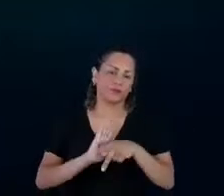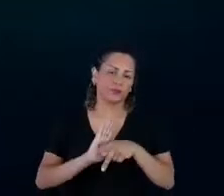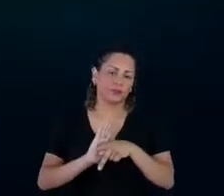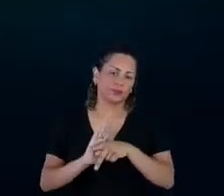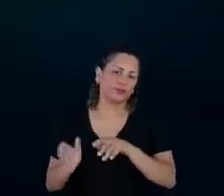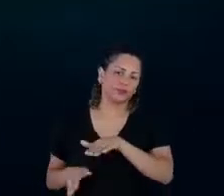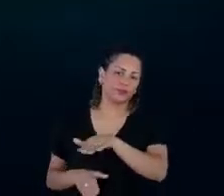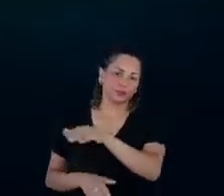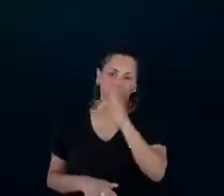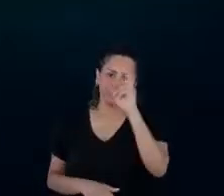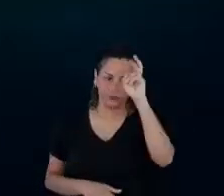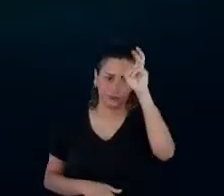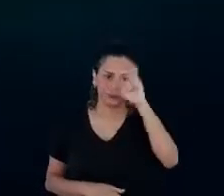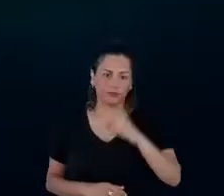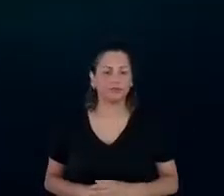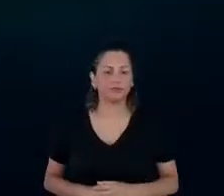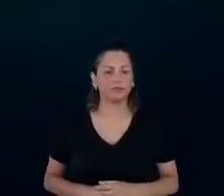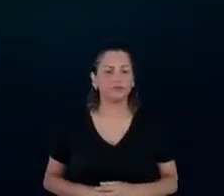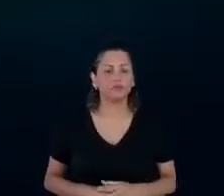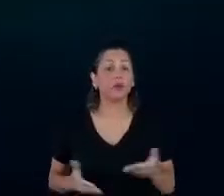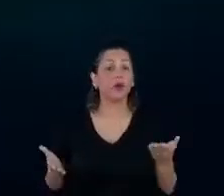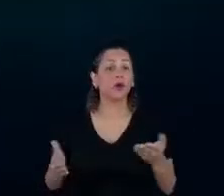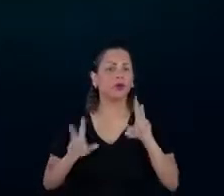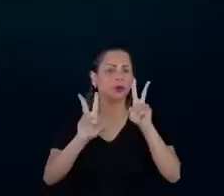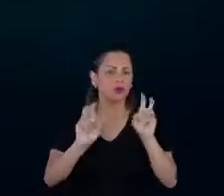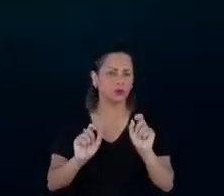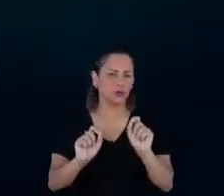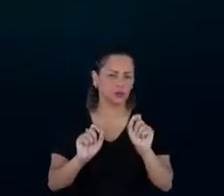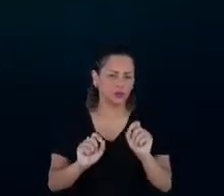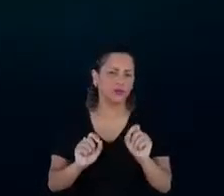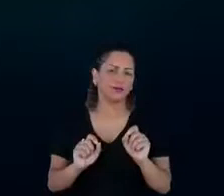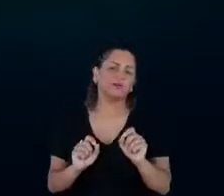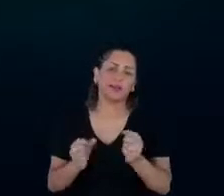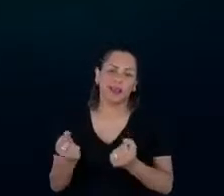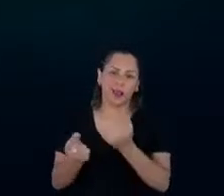Hoje o nosso tópico vai ser sobre veículos elétricos.